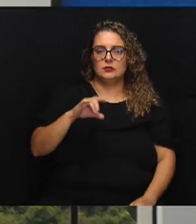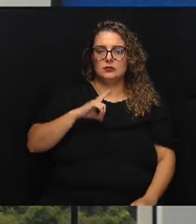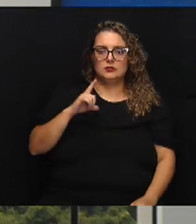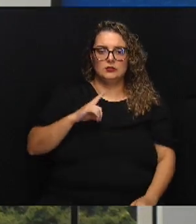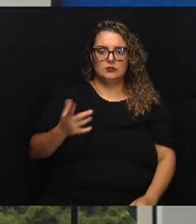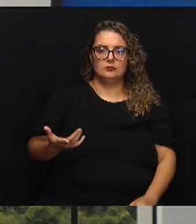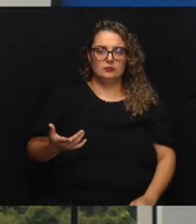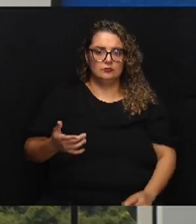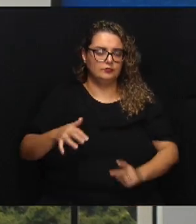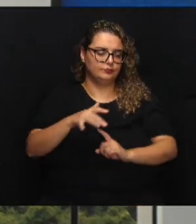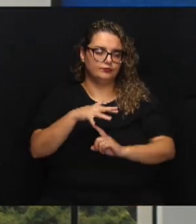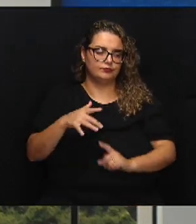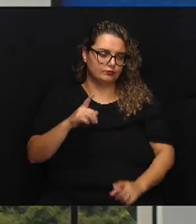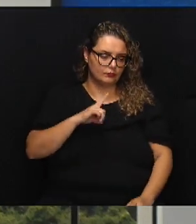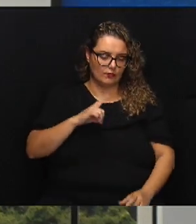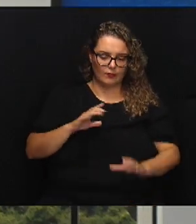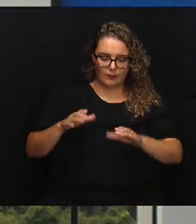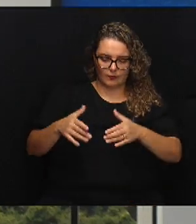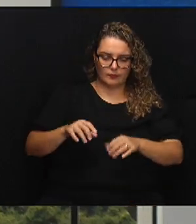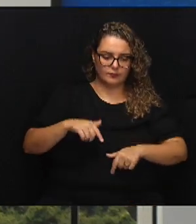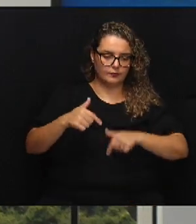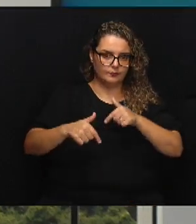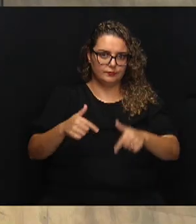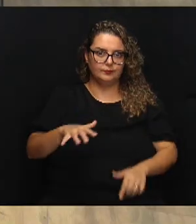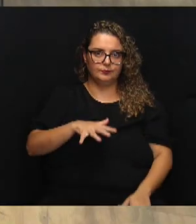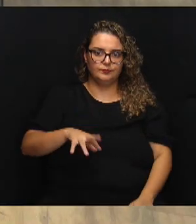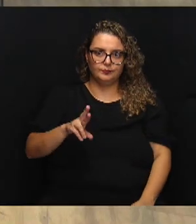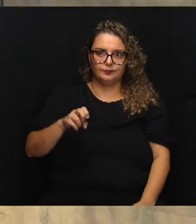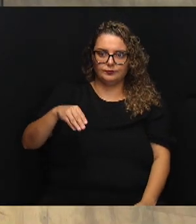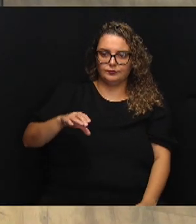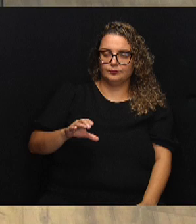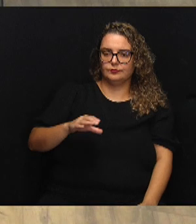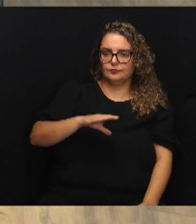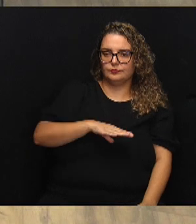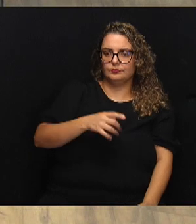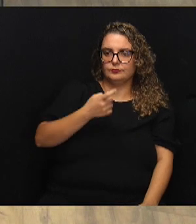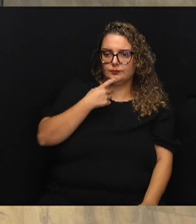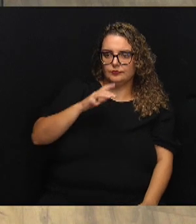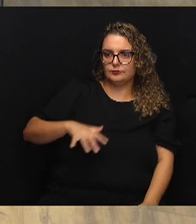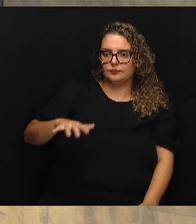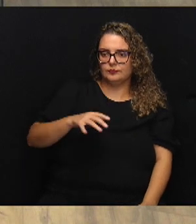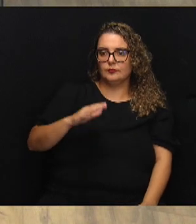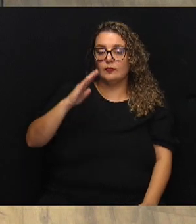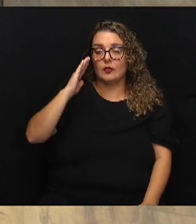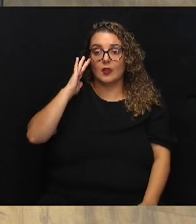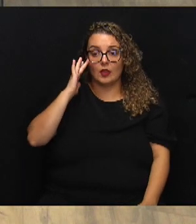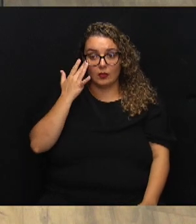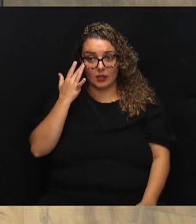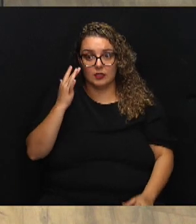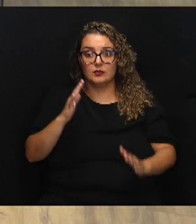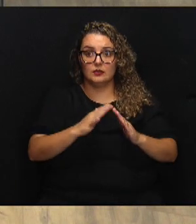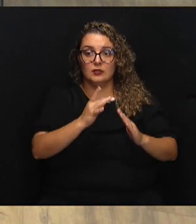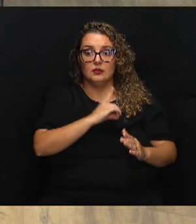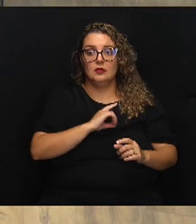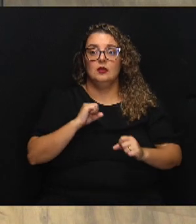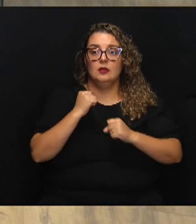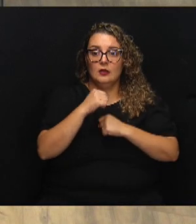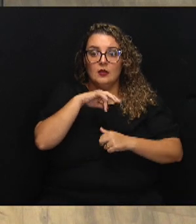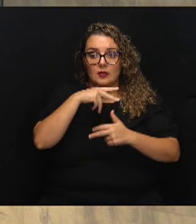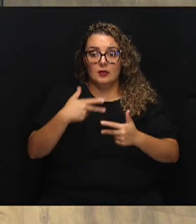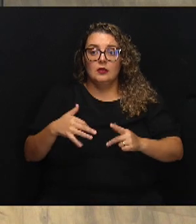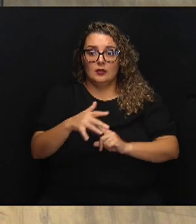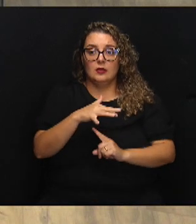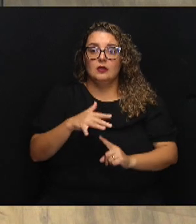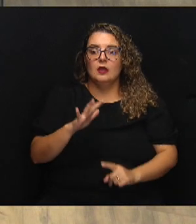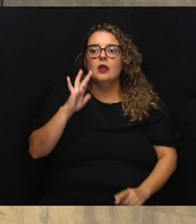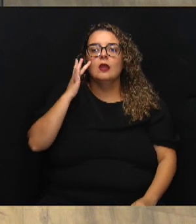desta maneira, para poder agir aqui numa metrópole como Campinas. Eu acho que a criação da Delegacia de Proteção aos Animais e Meio Ambiente